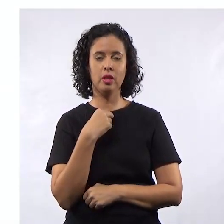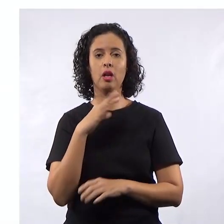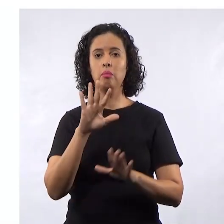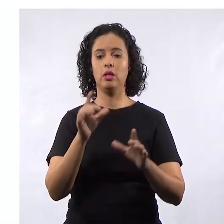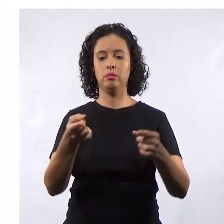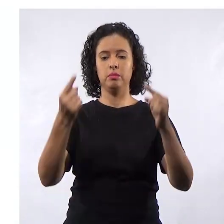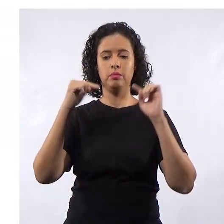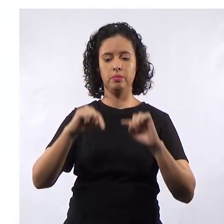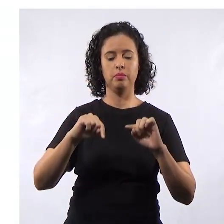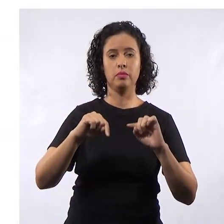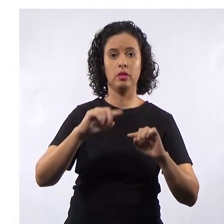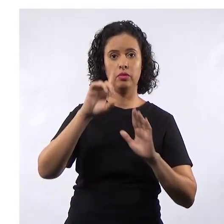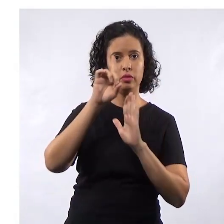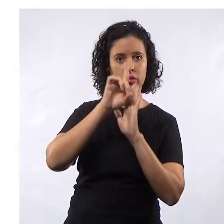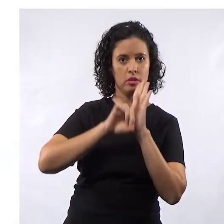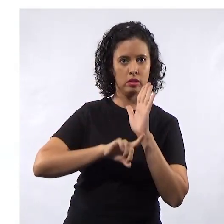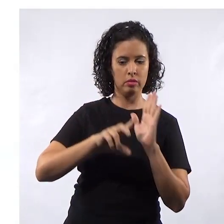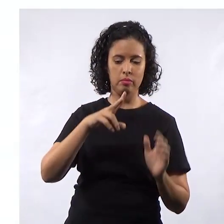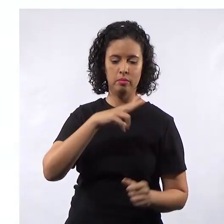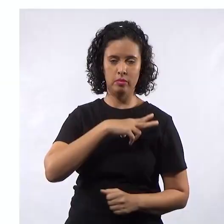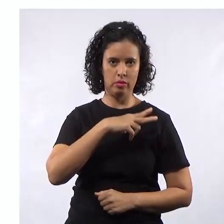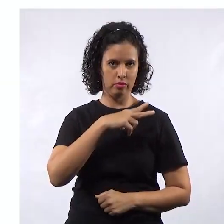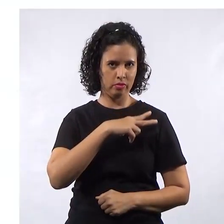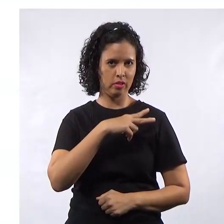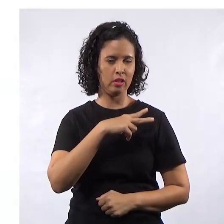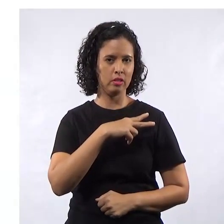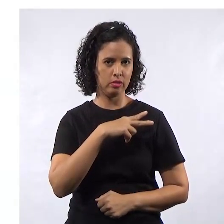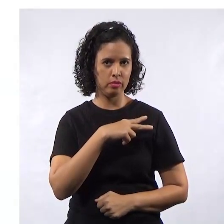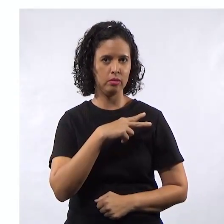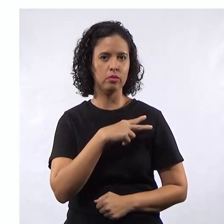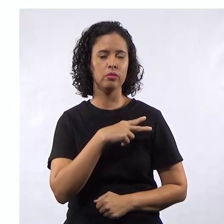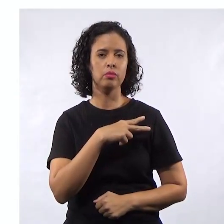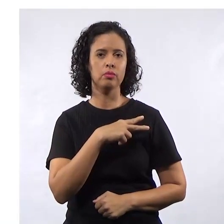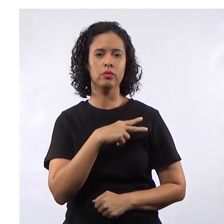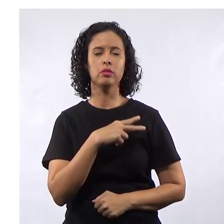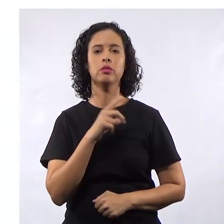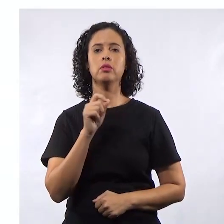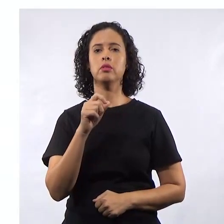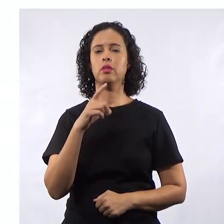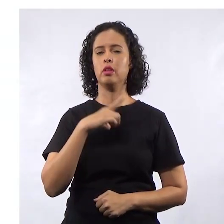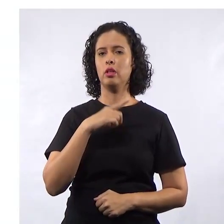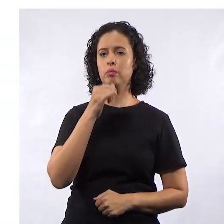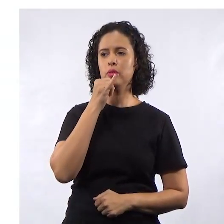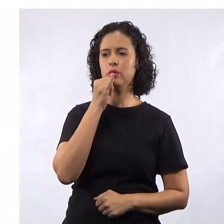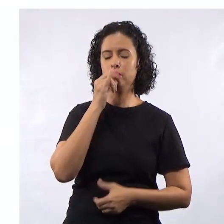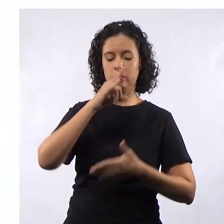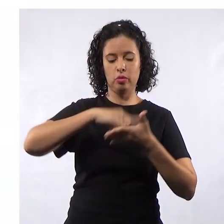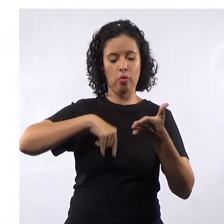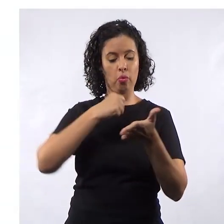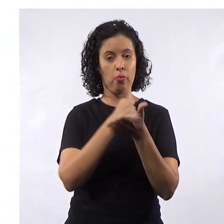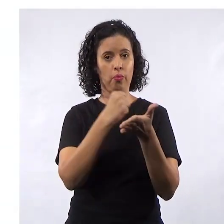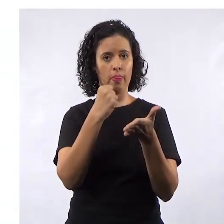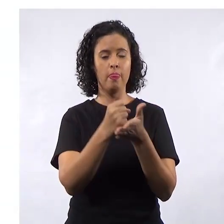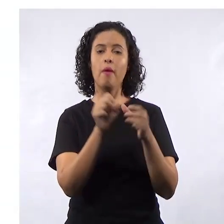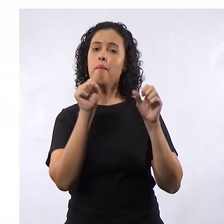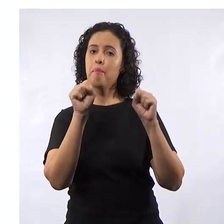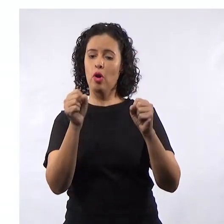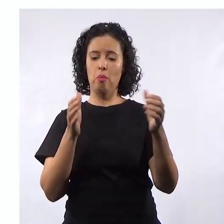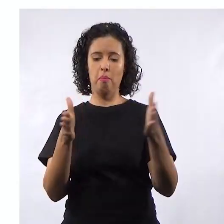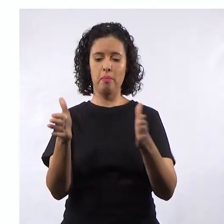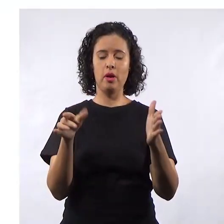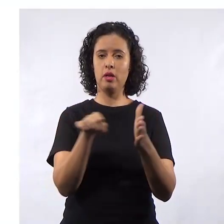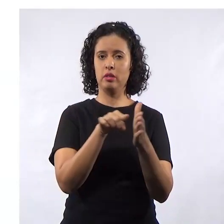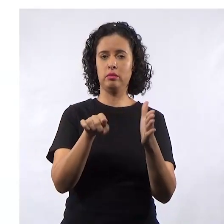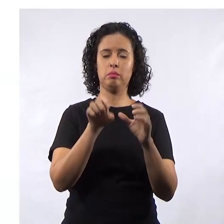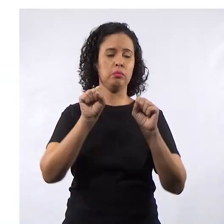tá? Aqui já no direito privado, que a gente trabalha muito aqui no direito civil, por exemplo, quando você vai fazer um contrato, você pode colocar um prazo